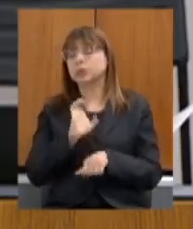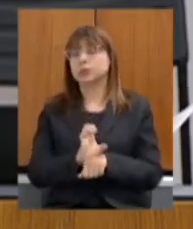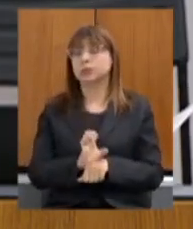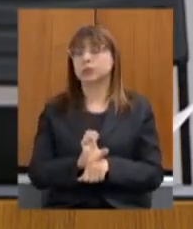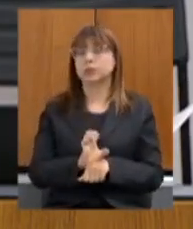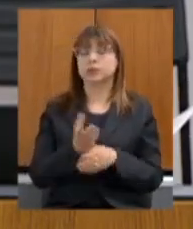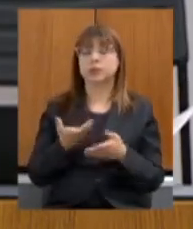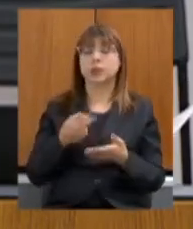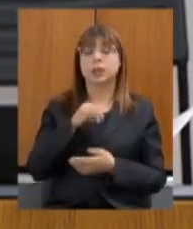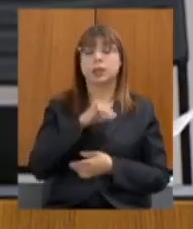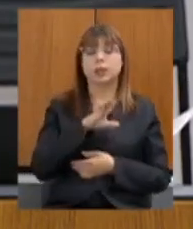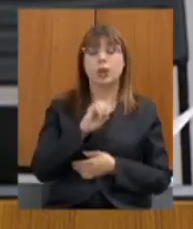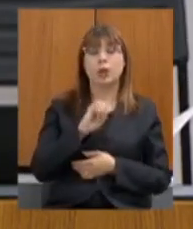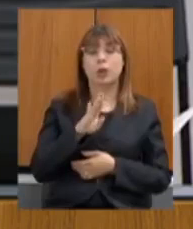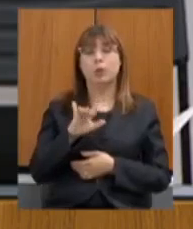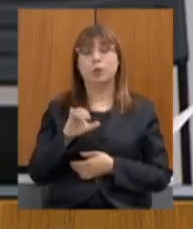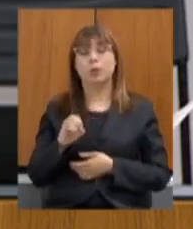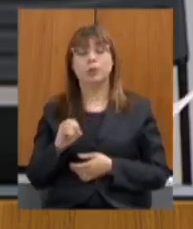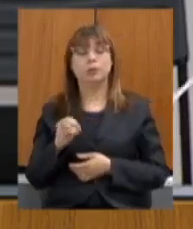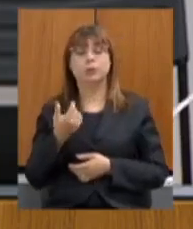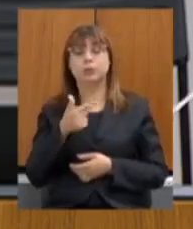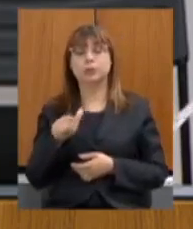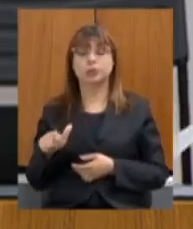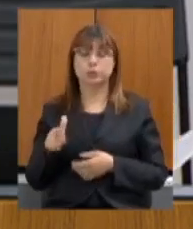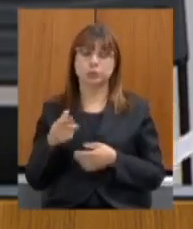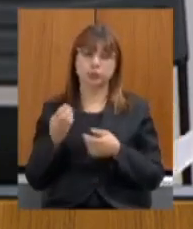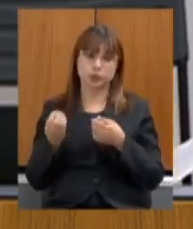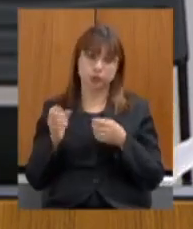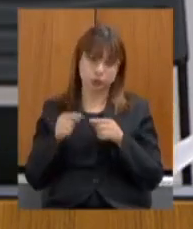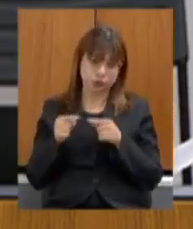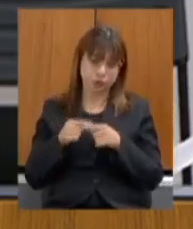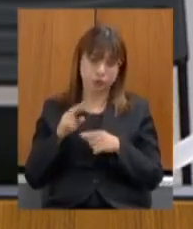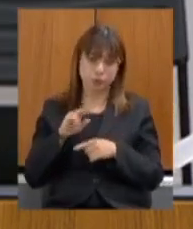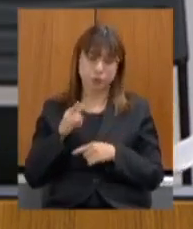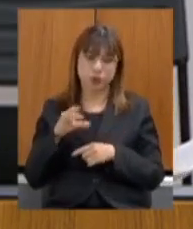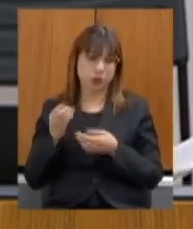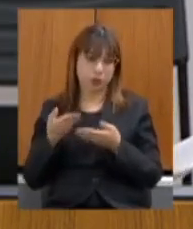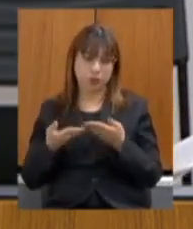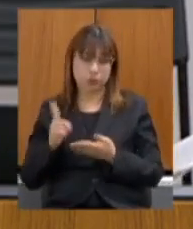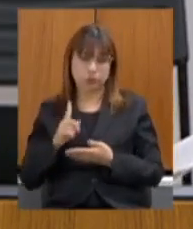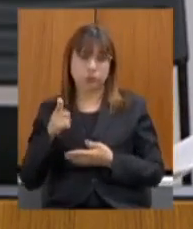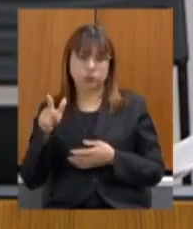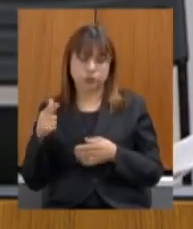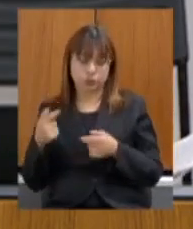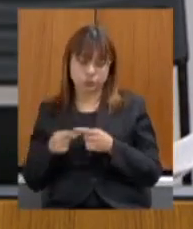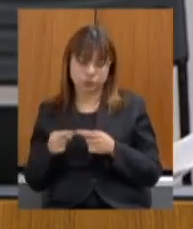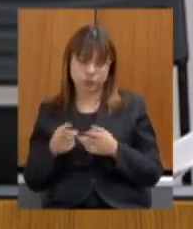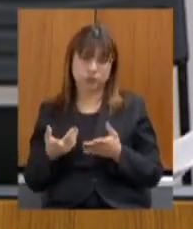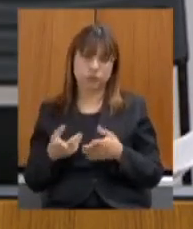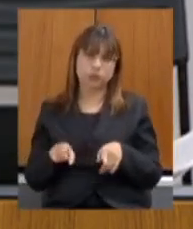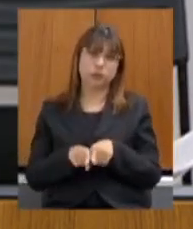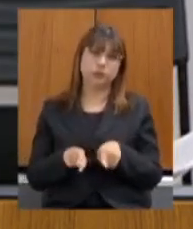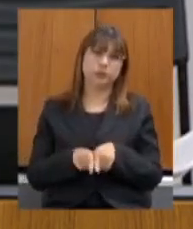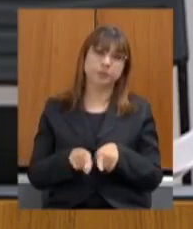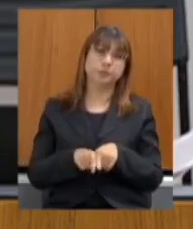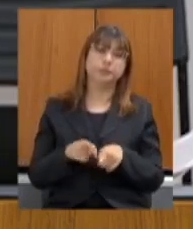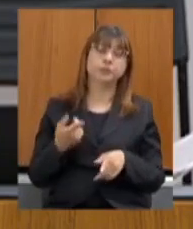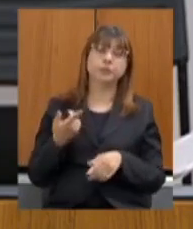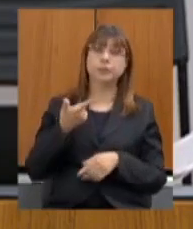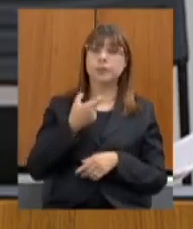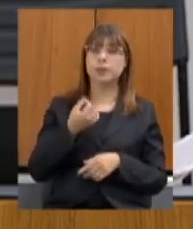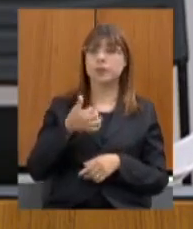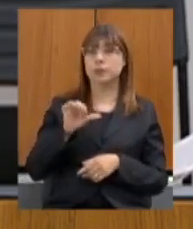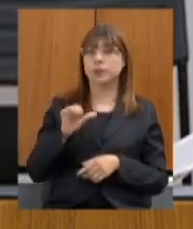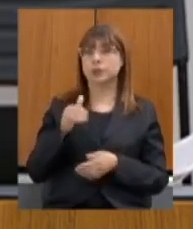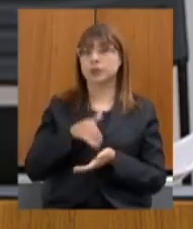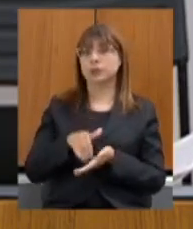NIOB que não seriam a negociação com a União? Se sim, qual? Na reunião, realizada em 18 de 10 de 2019, o então secretário sinalizou